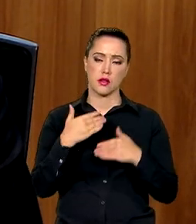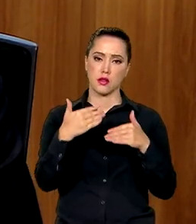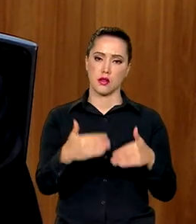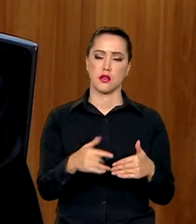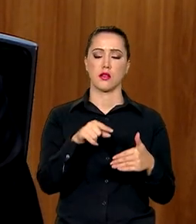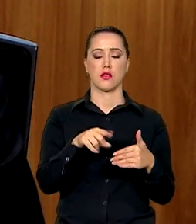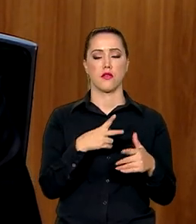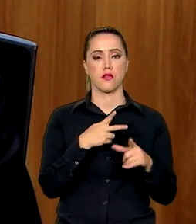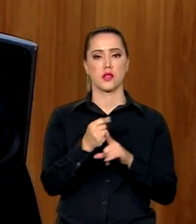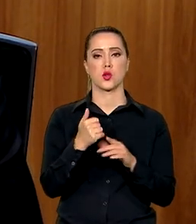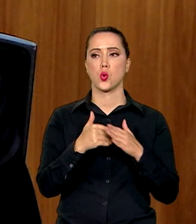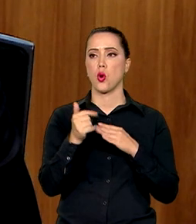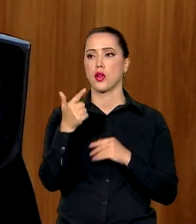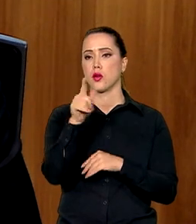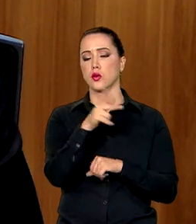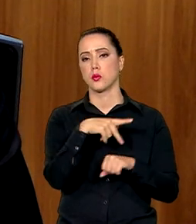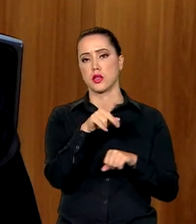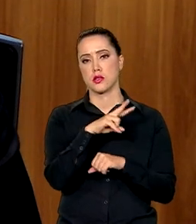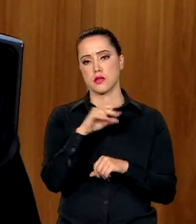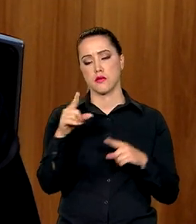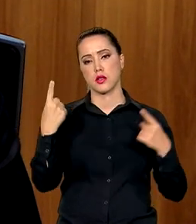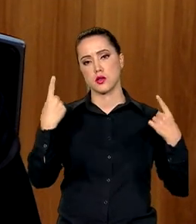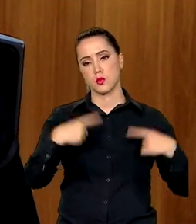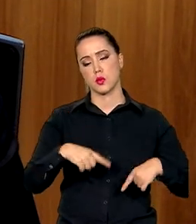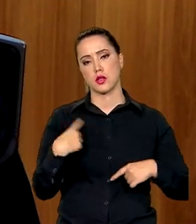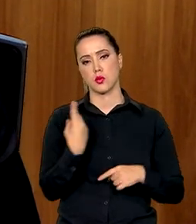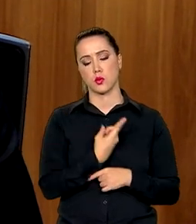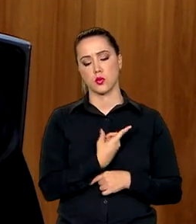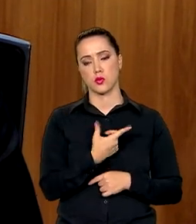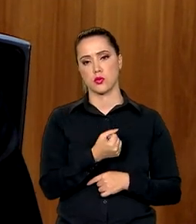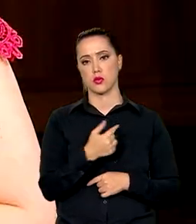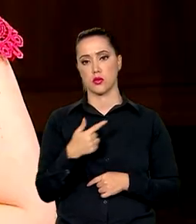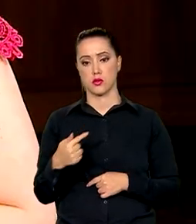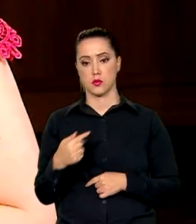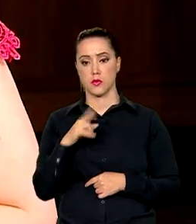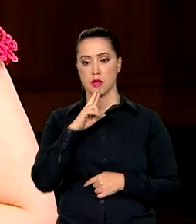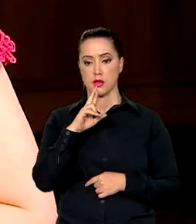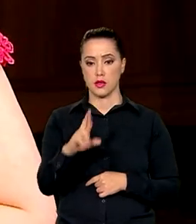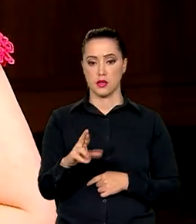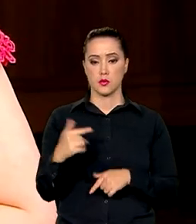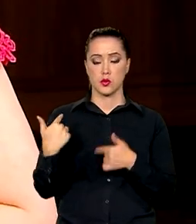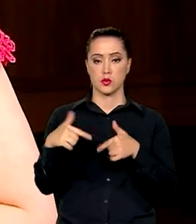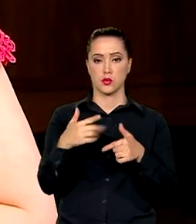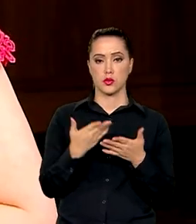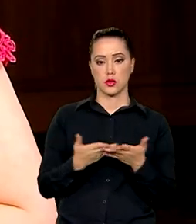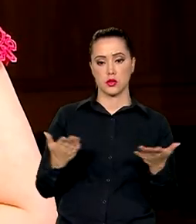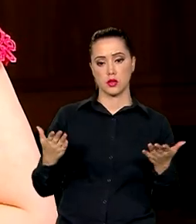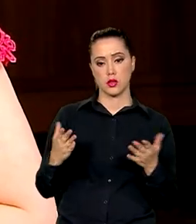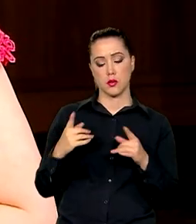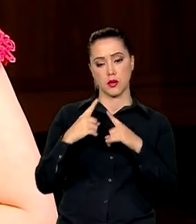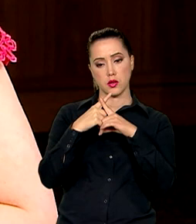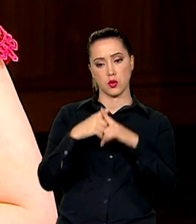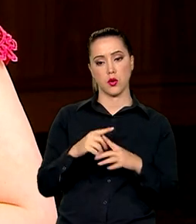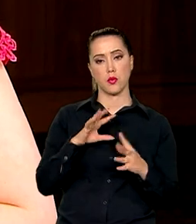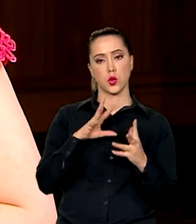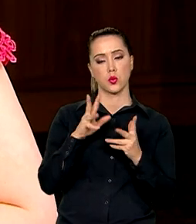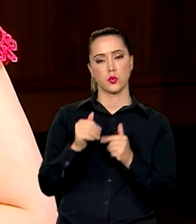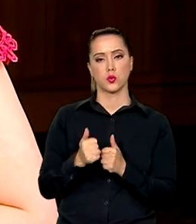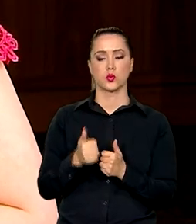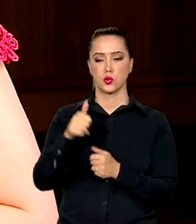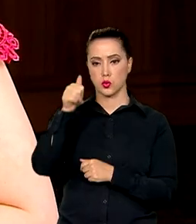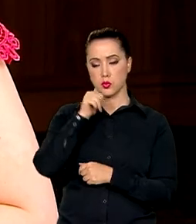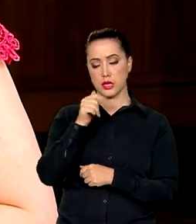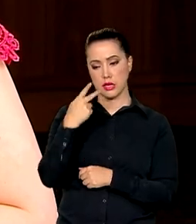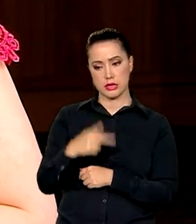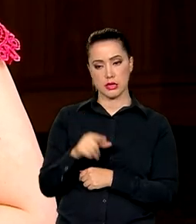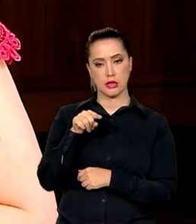qualquer outro país que esteja disputando conosco a Copa do Mundo 2027 e o resultado de trazer uma Copa do Mundo como essa feminina